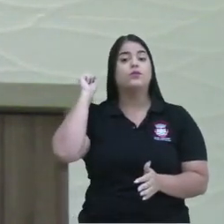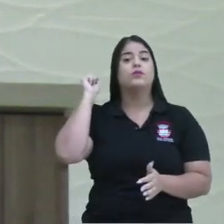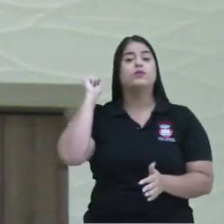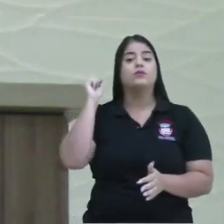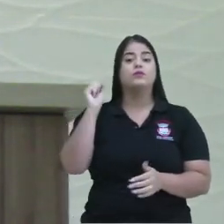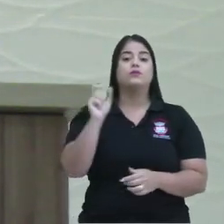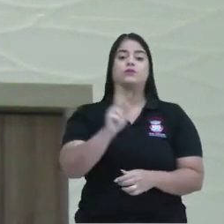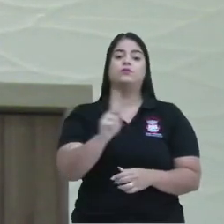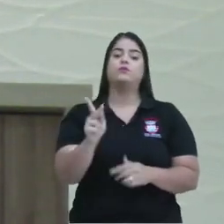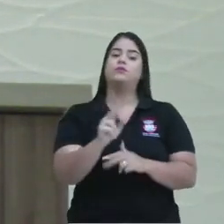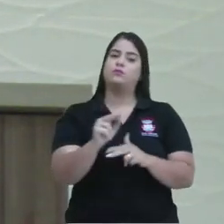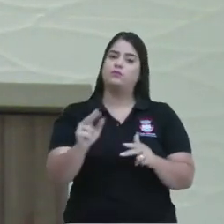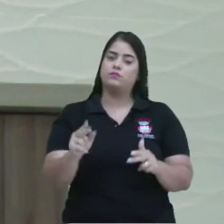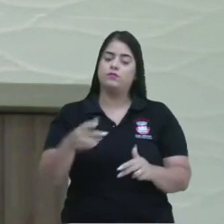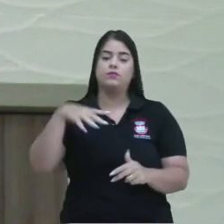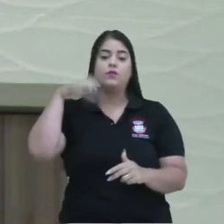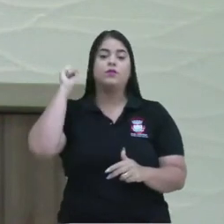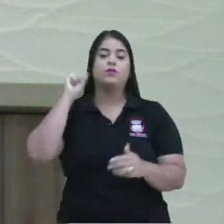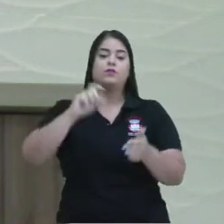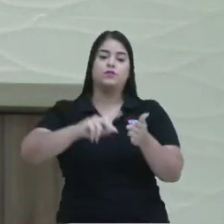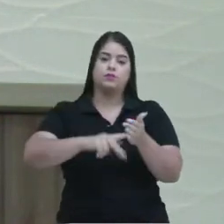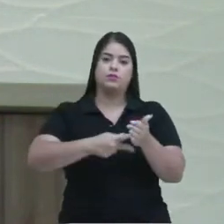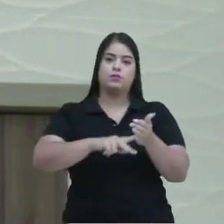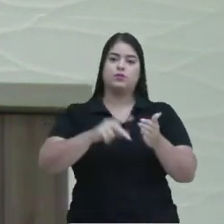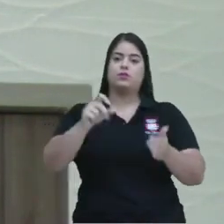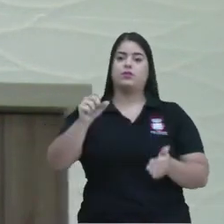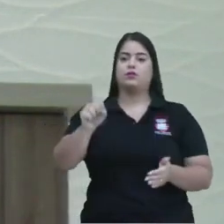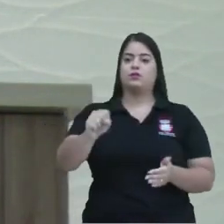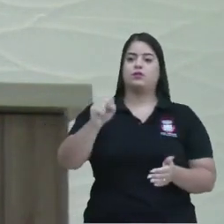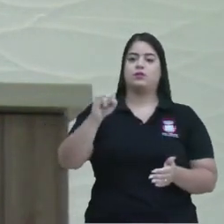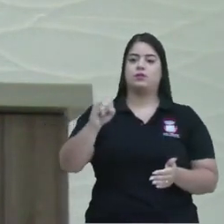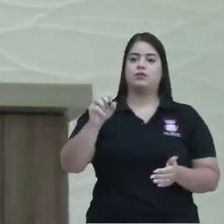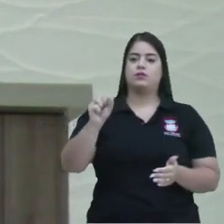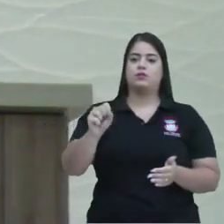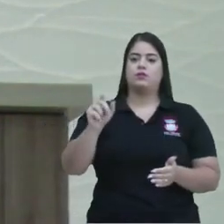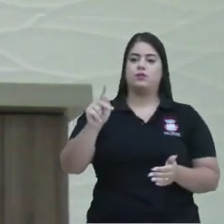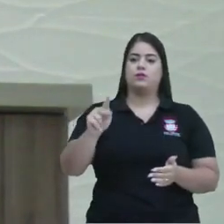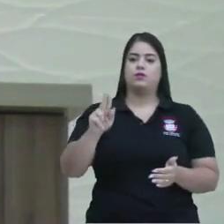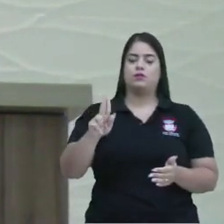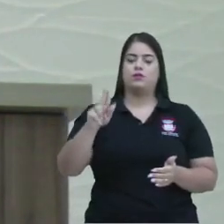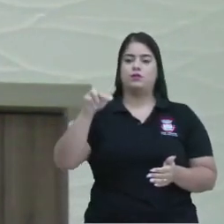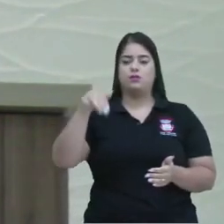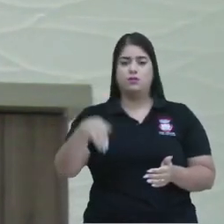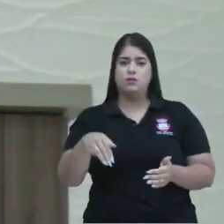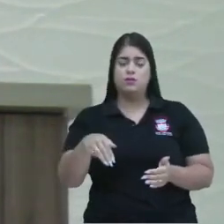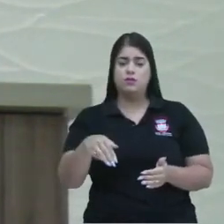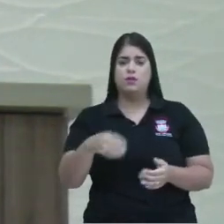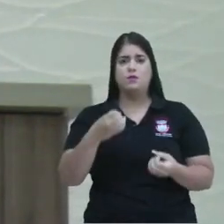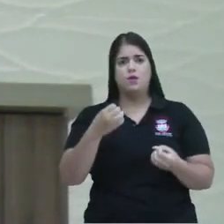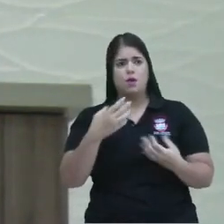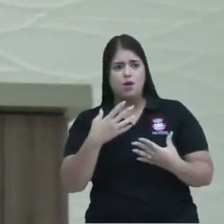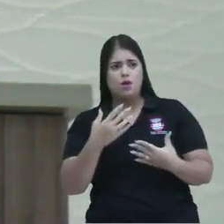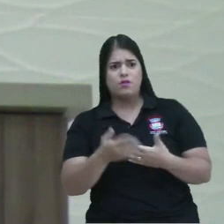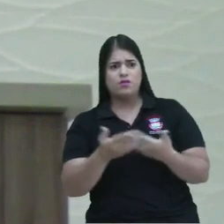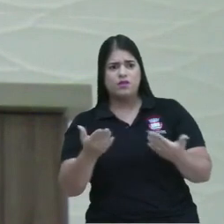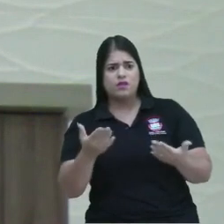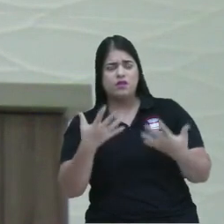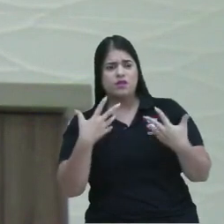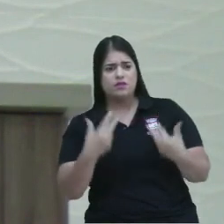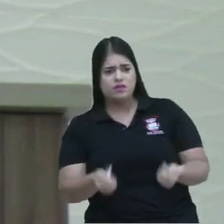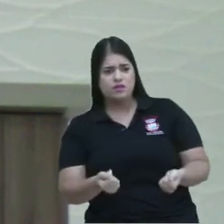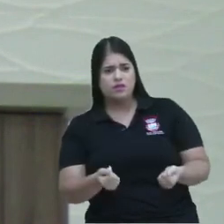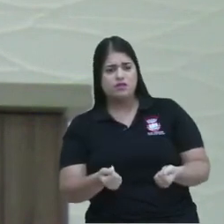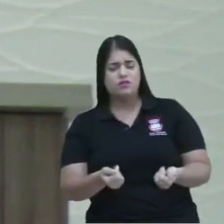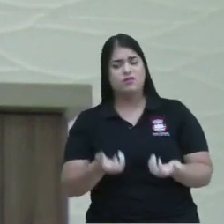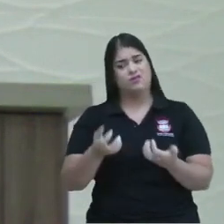os professores, vai ouvir o CISPUM. Tá bom para vocês, a gente aprova. Se tá ruim para vocês, aí esse vereador aqui não vai